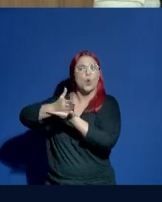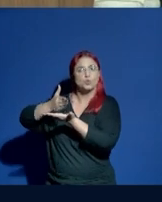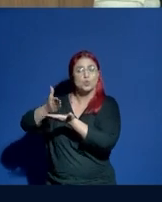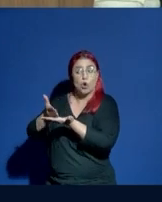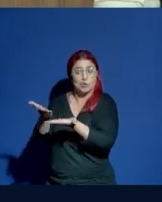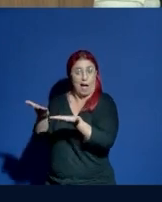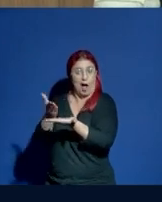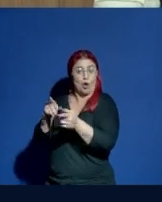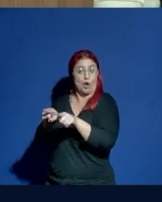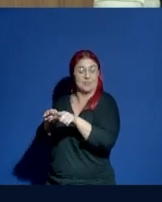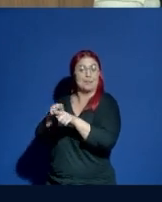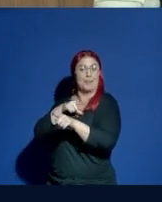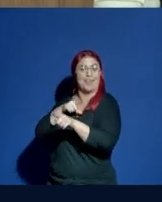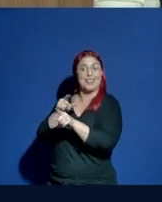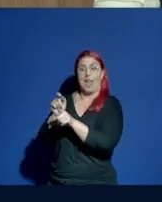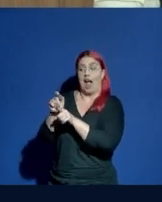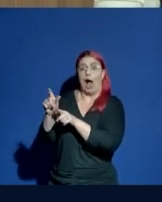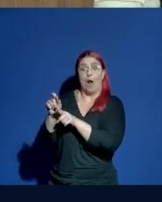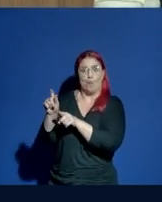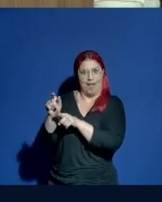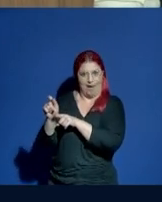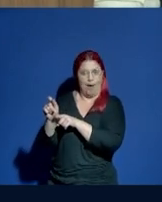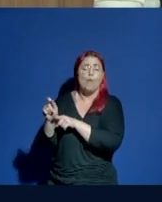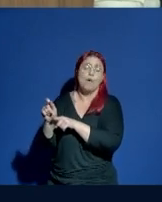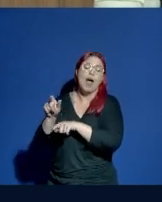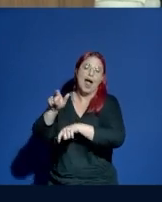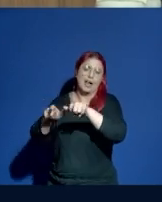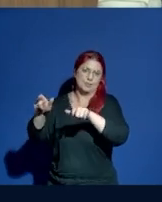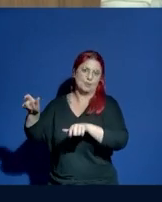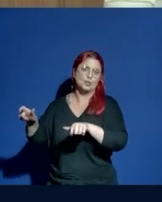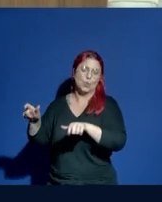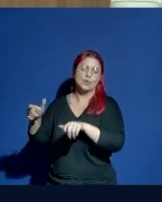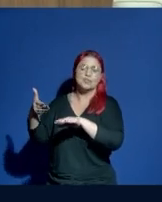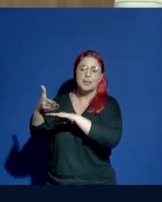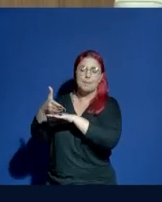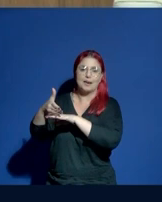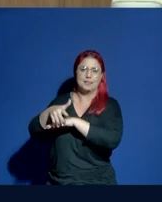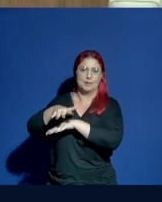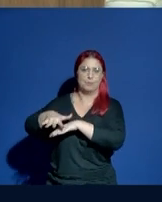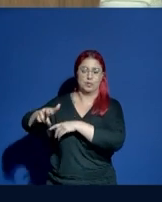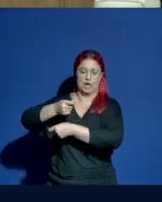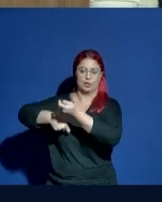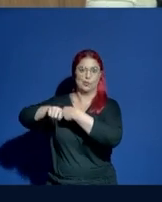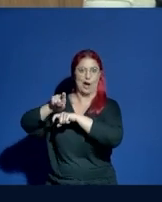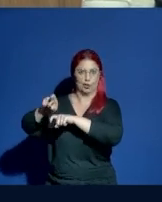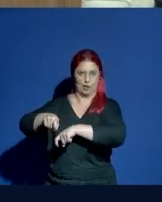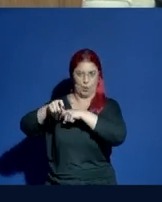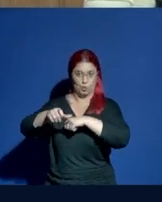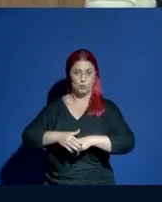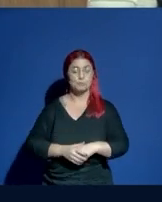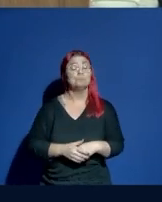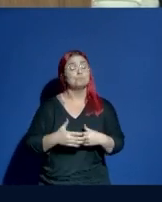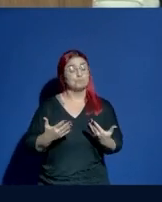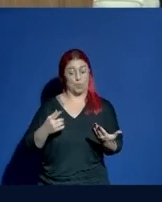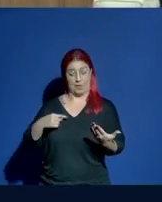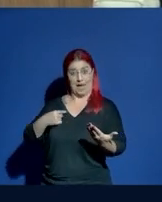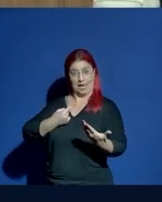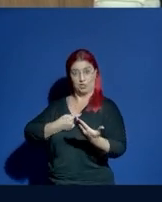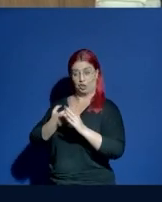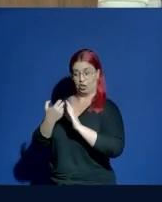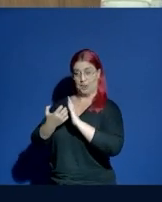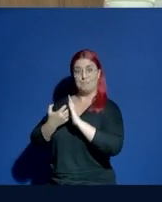agora todas associadas aos segmento do agronegócio portanto parte fundamental da nossa